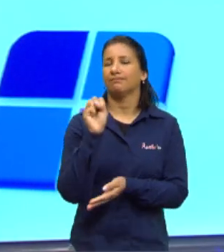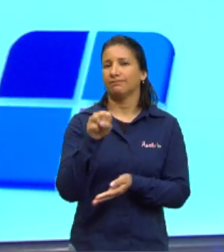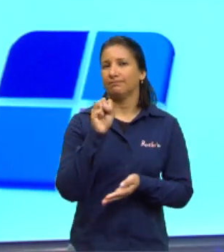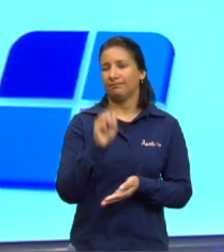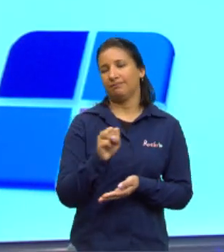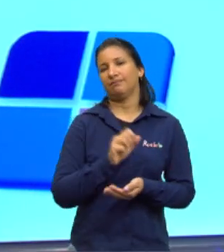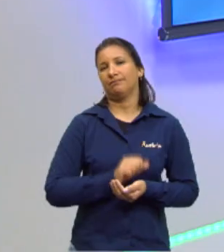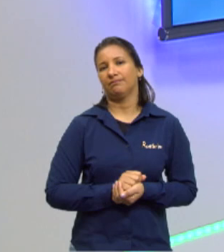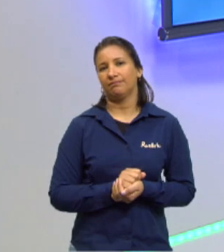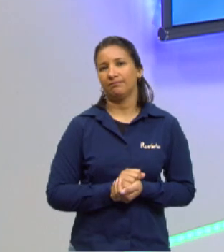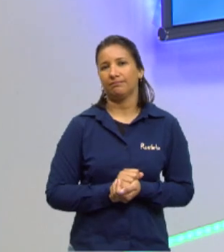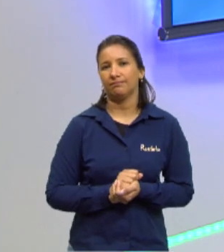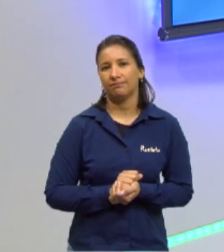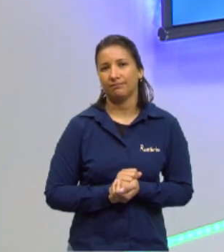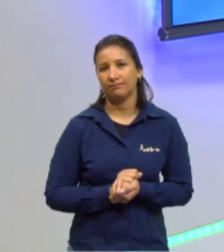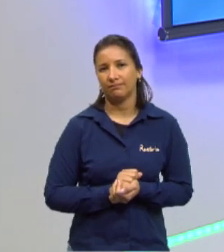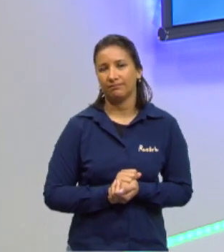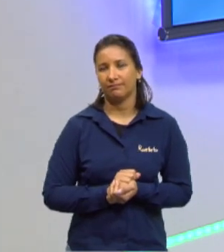poder trabalhar.